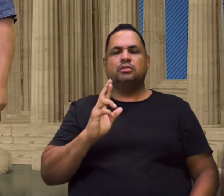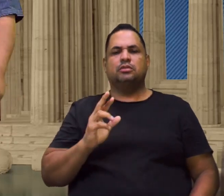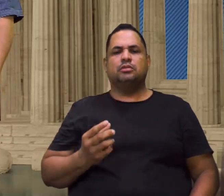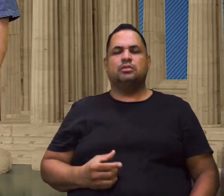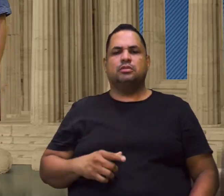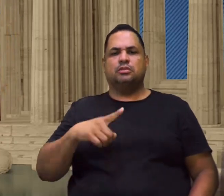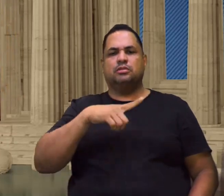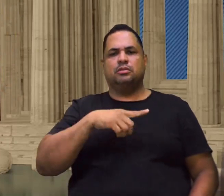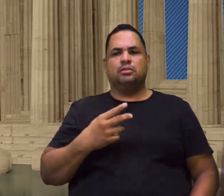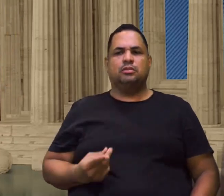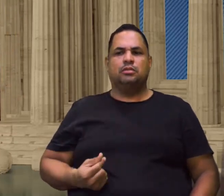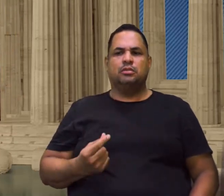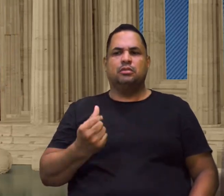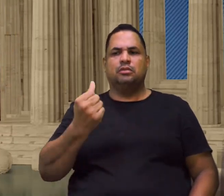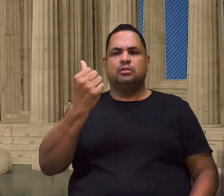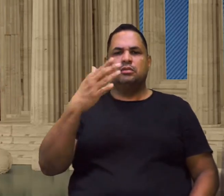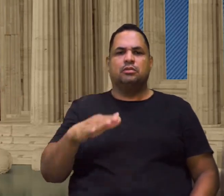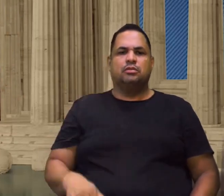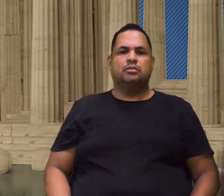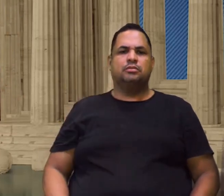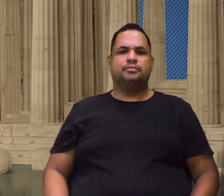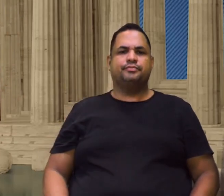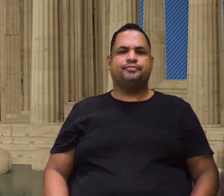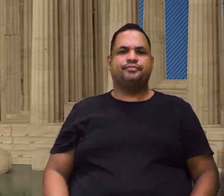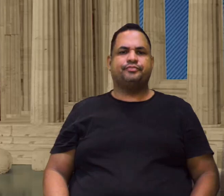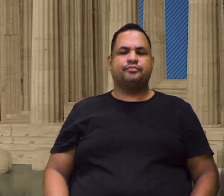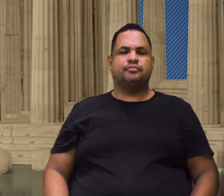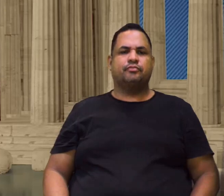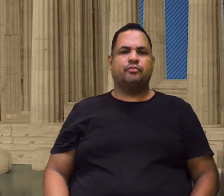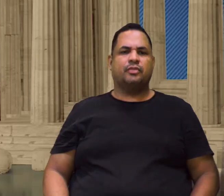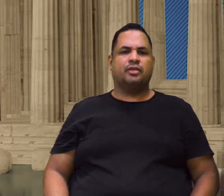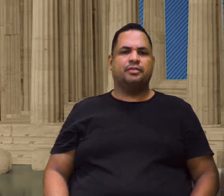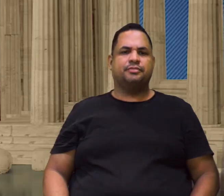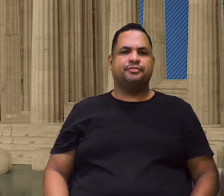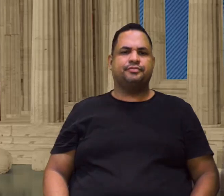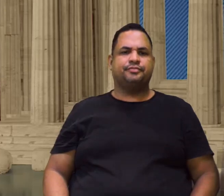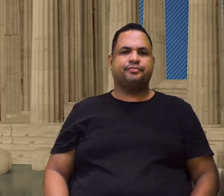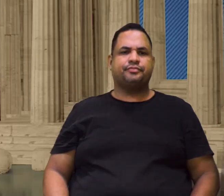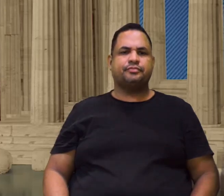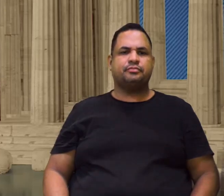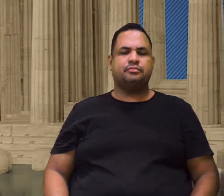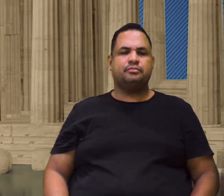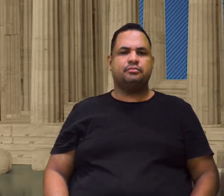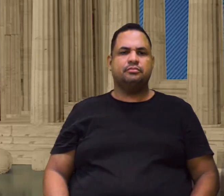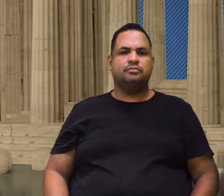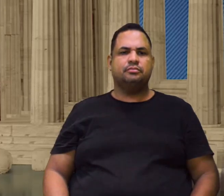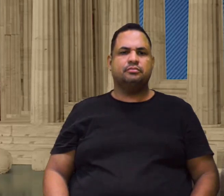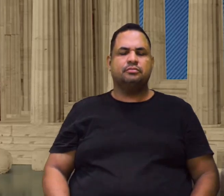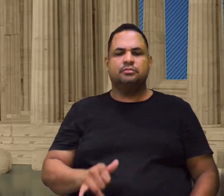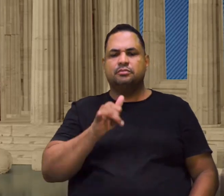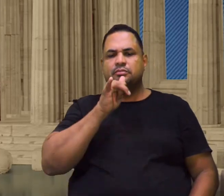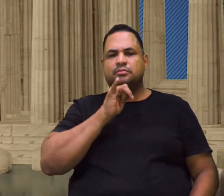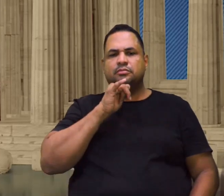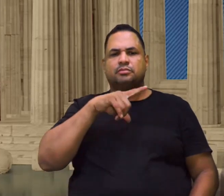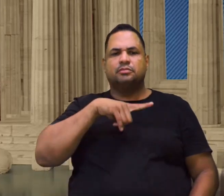Eu acho, na minha opinião, qual é a opinião de vocês? Quem terá lucro nessa enganação toda? Isso é um exemplo, existem vários exemplos